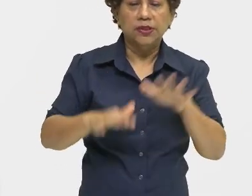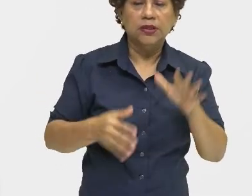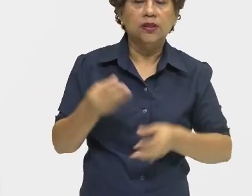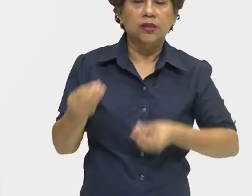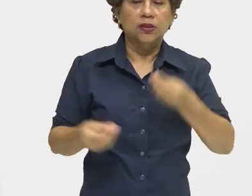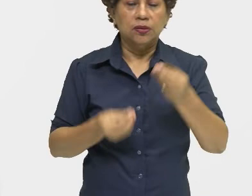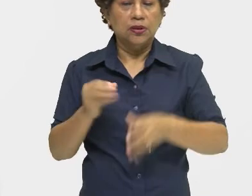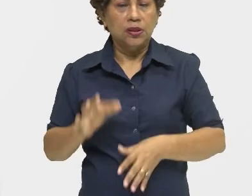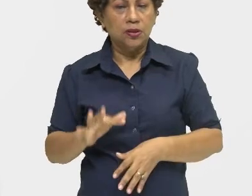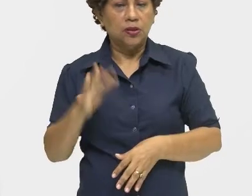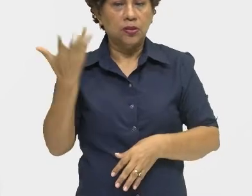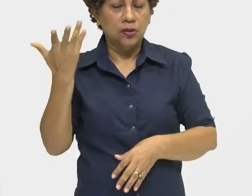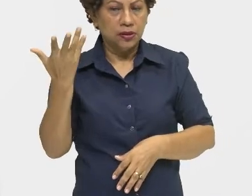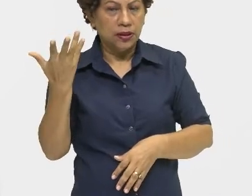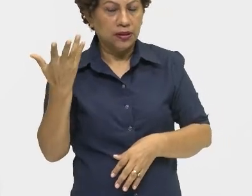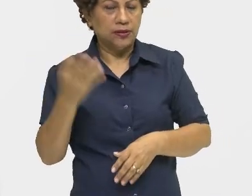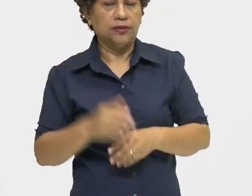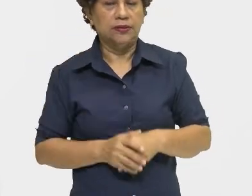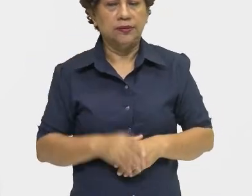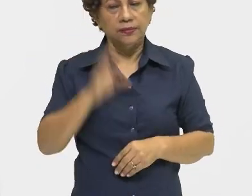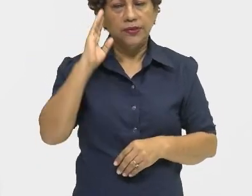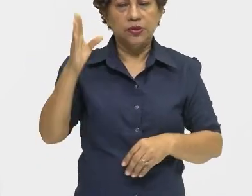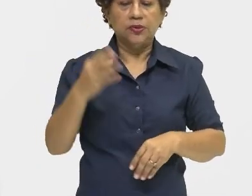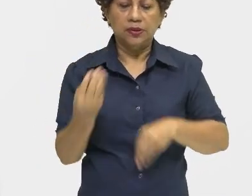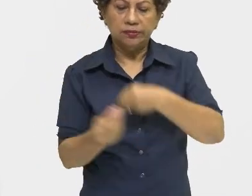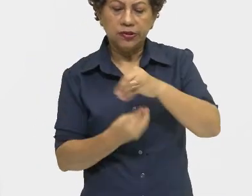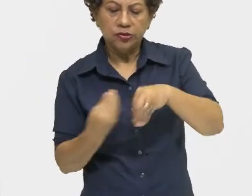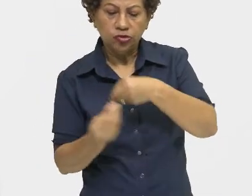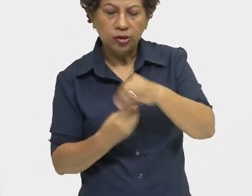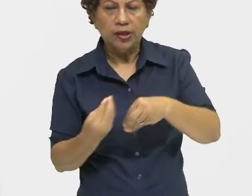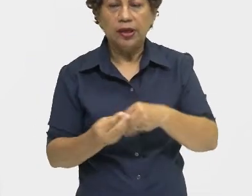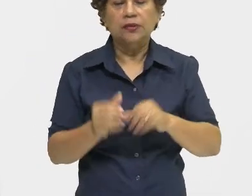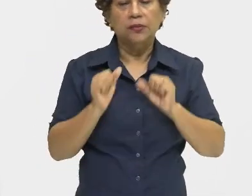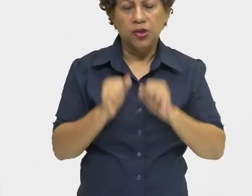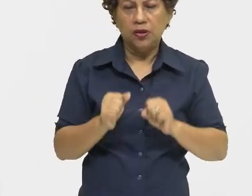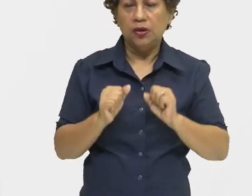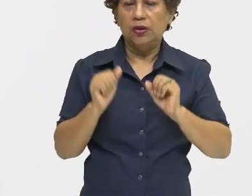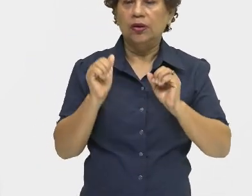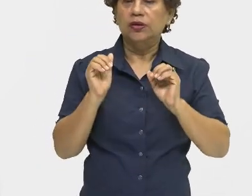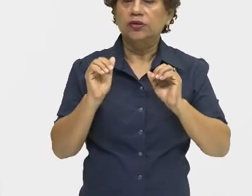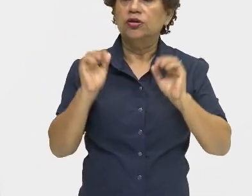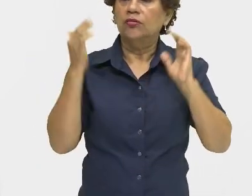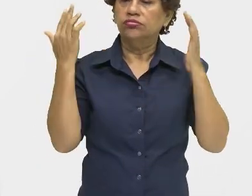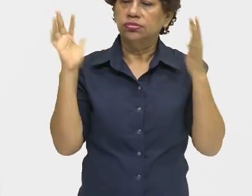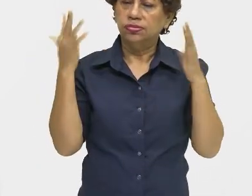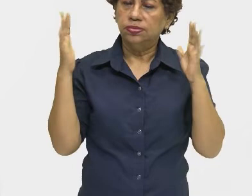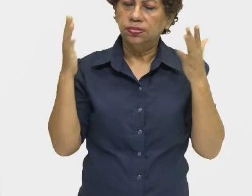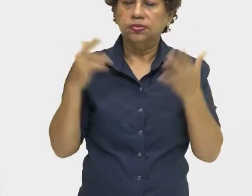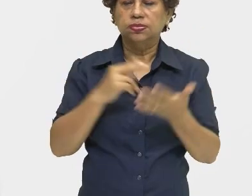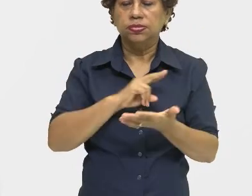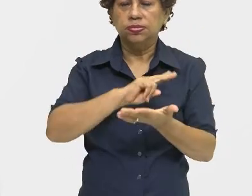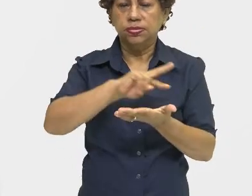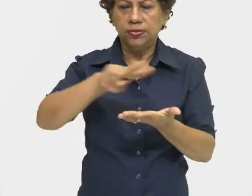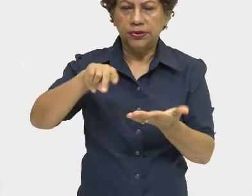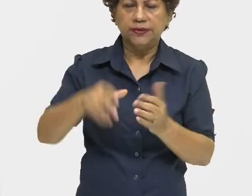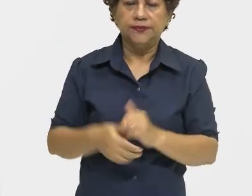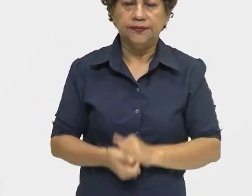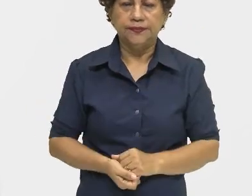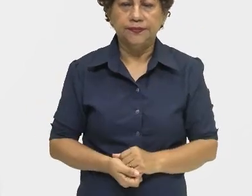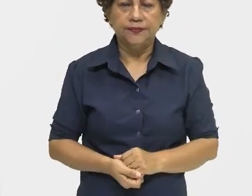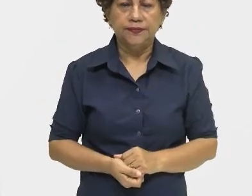dedos. Entremeados, quando a gente fala, é misturado. Pode ter palma, pode ter estalar de dedo, entre outras coisas. O